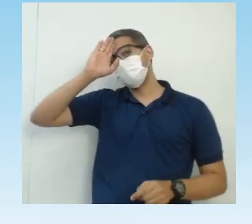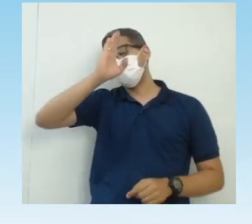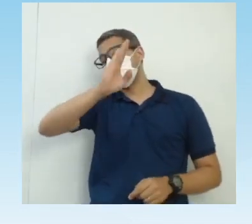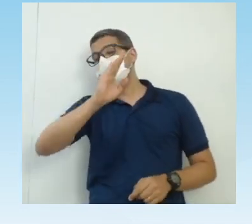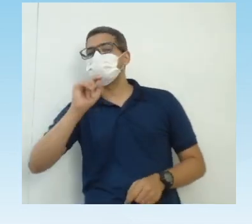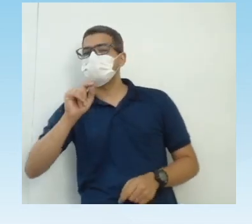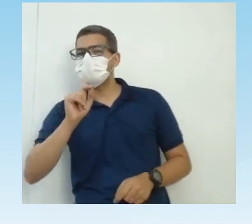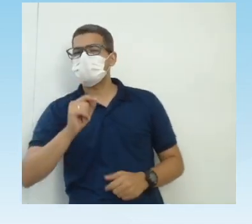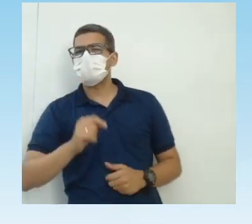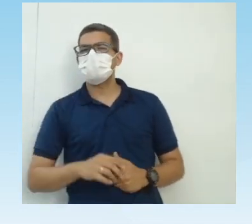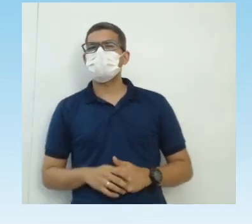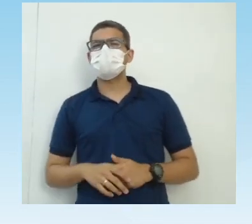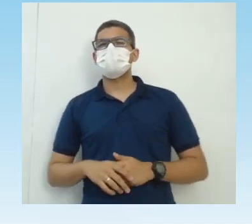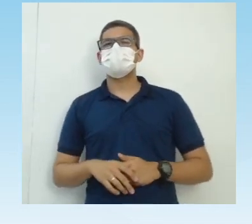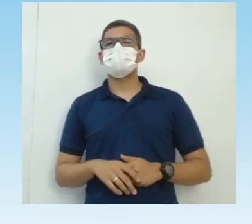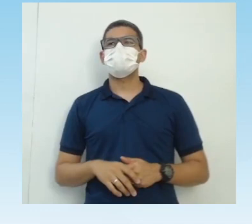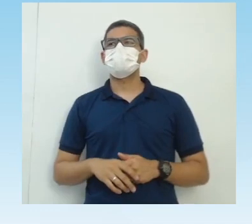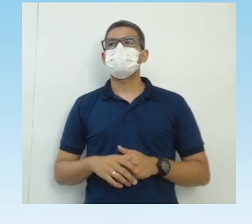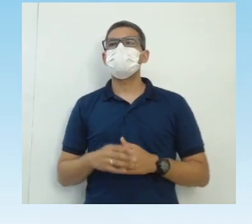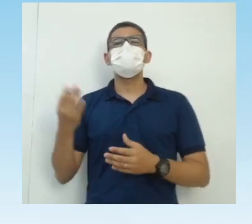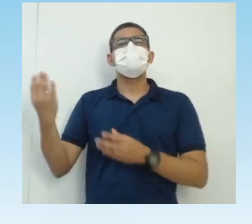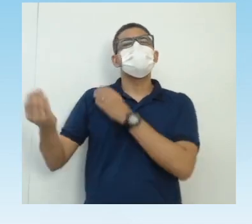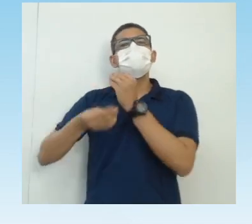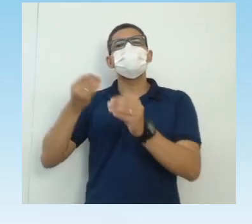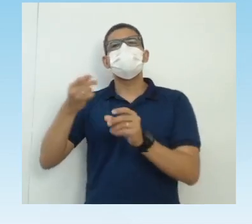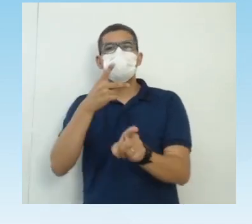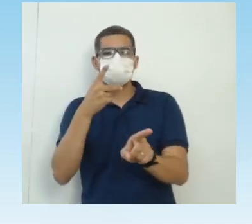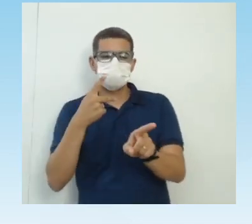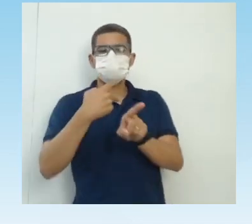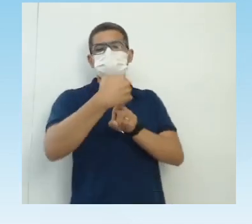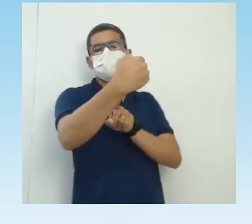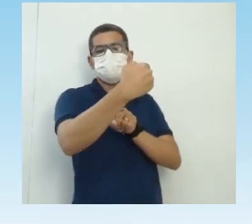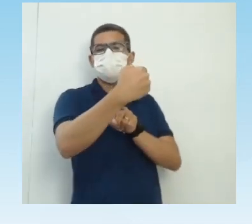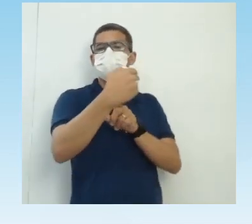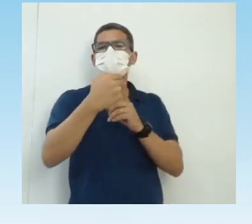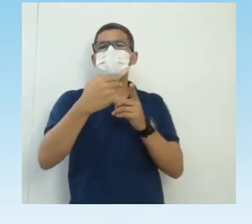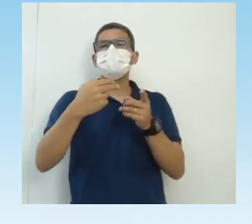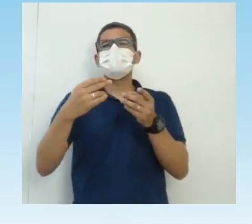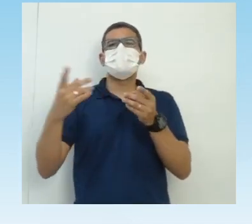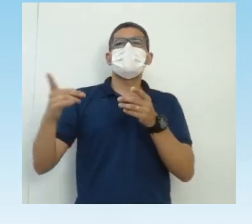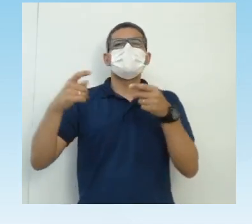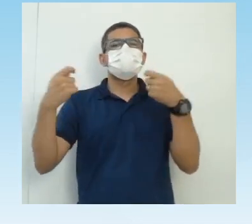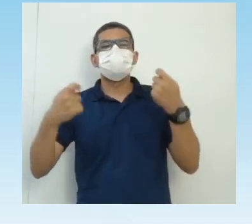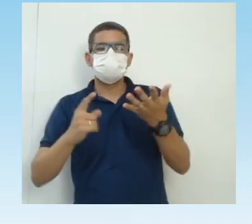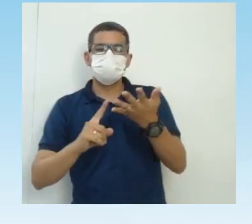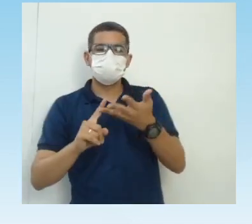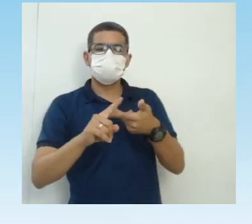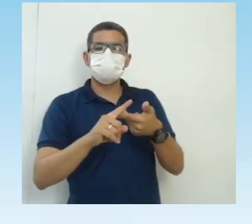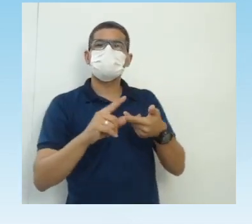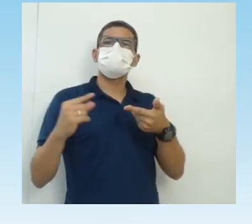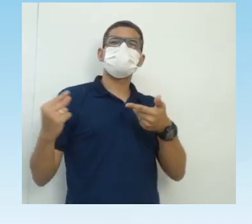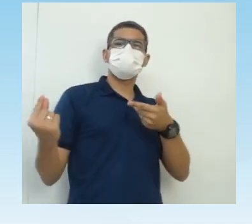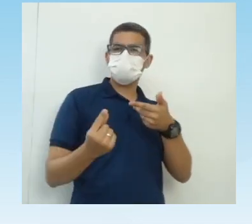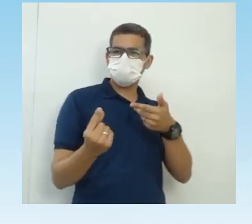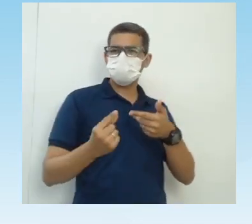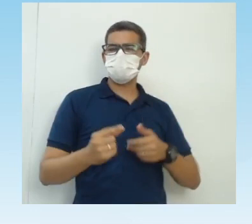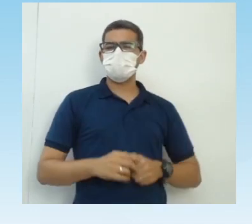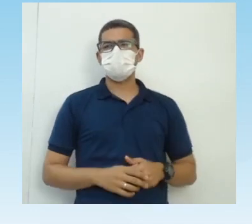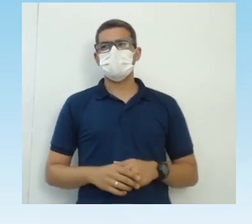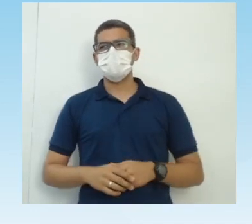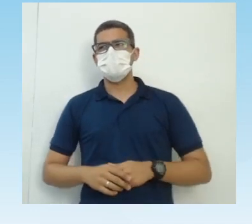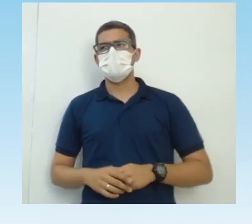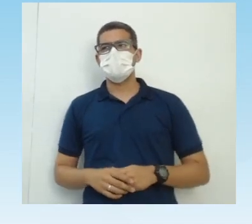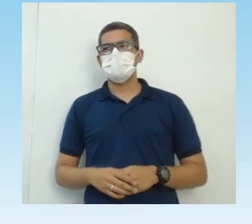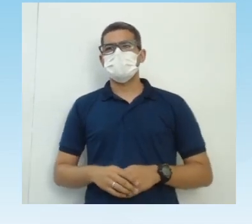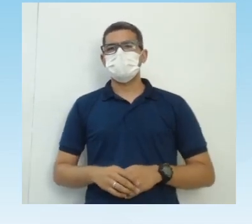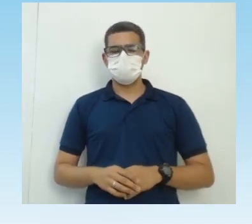o quê? Qual é a forma que os outros, os participantes daquela sociedade que visavam uma maior igualdade,